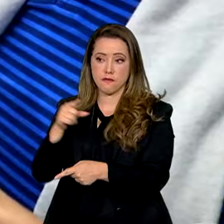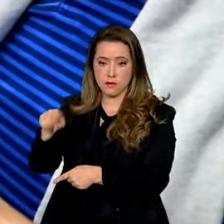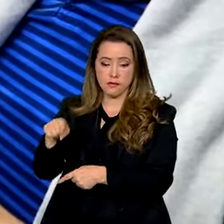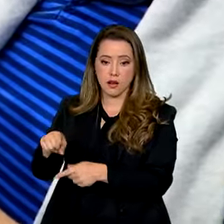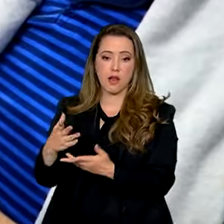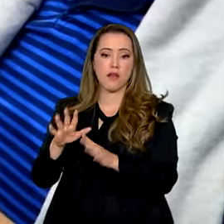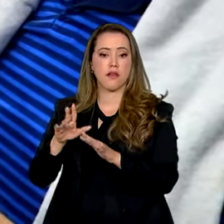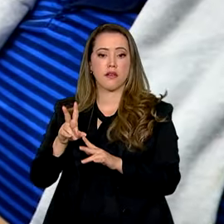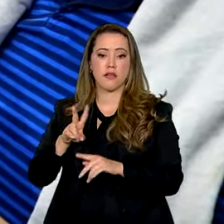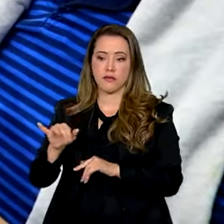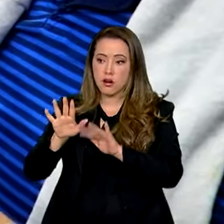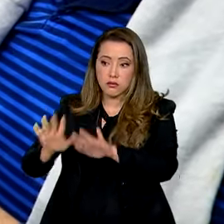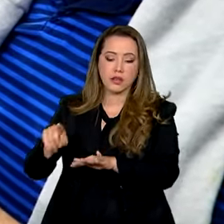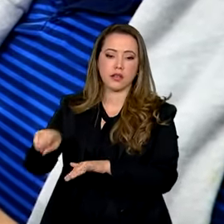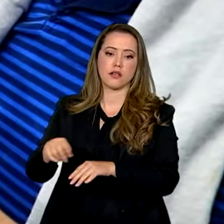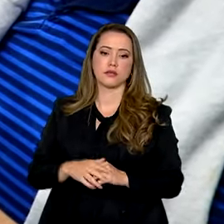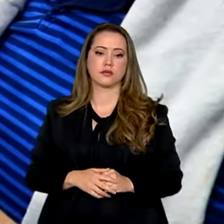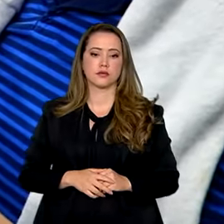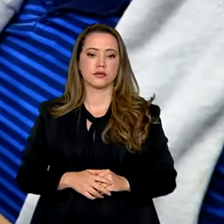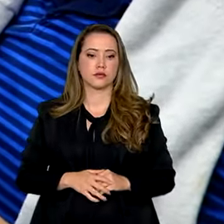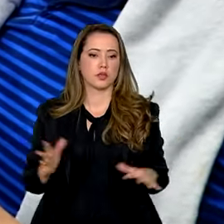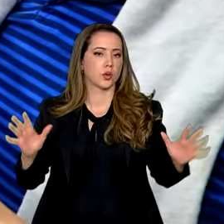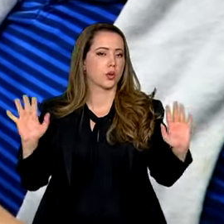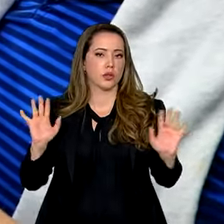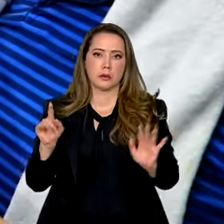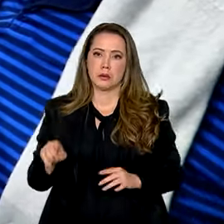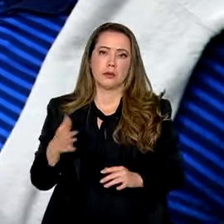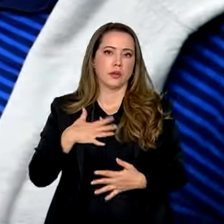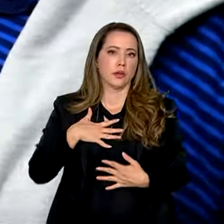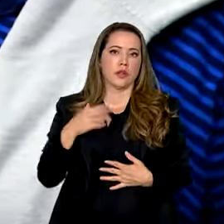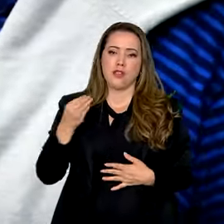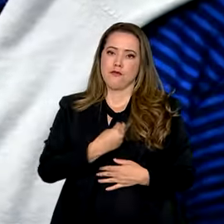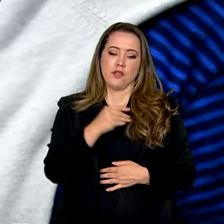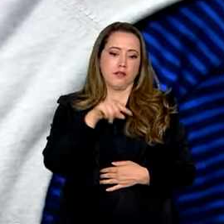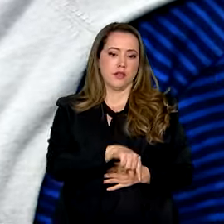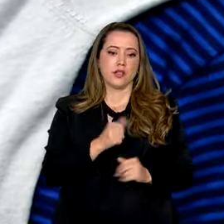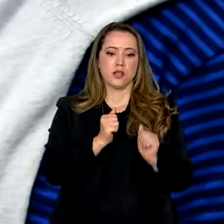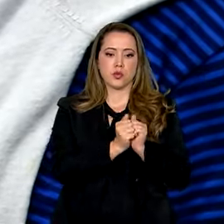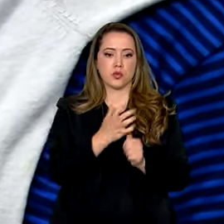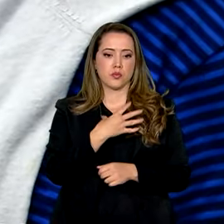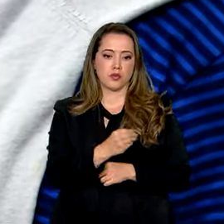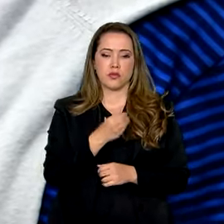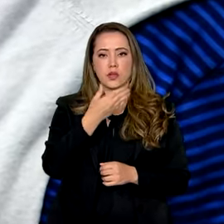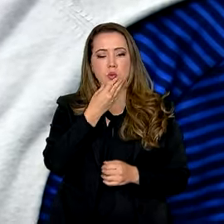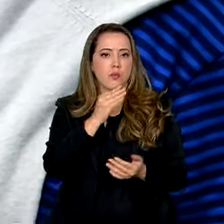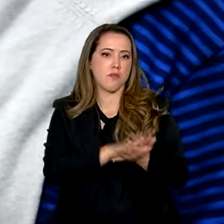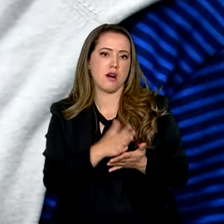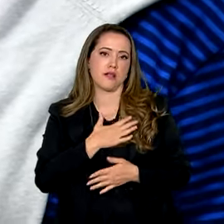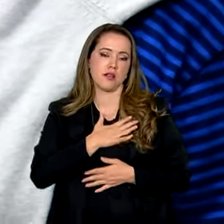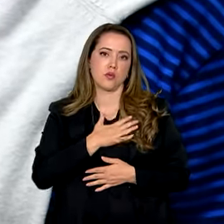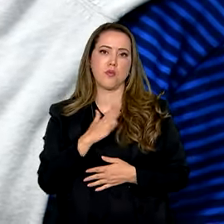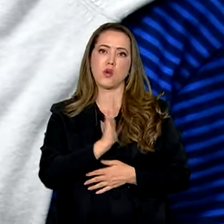e vão ficar lá. E a gente, entendeu? Eu moro aqui com meu filho, com meu marido.